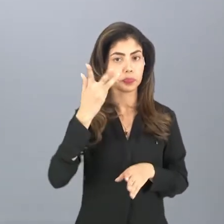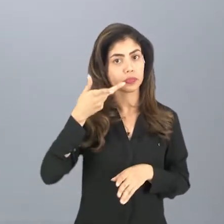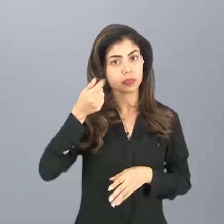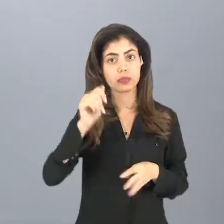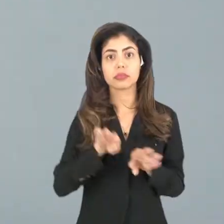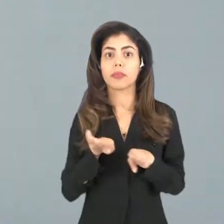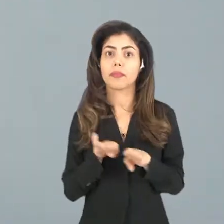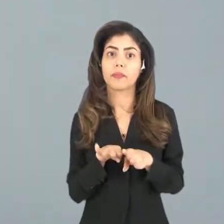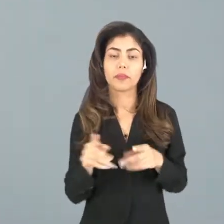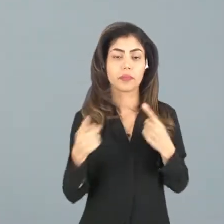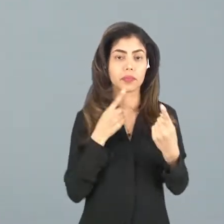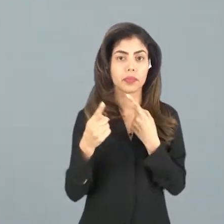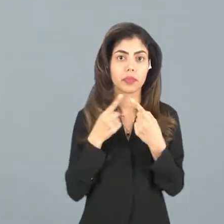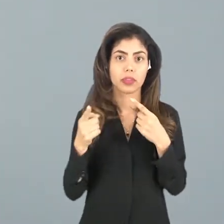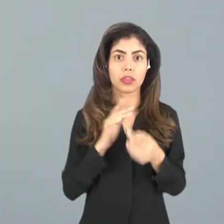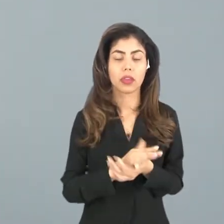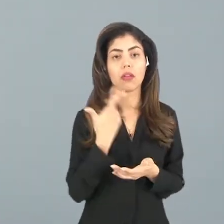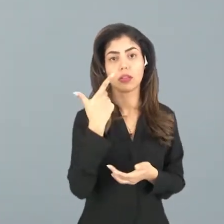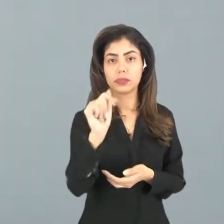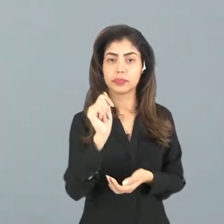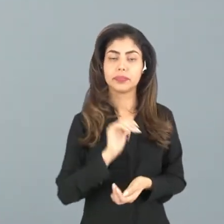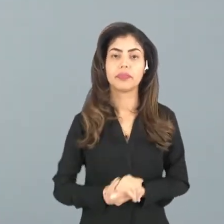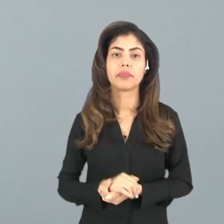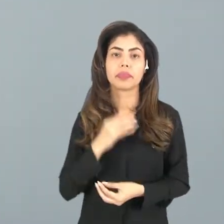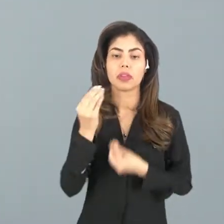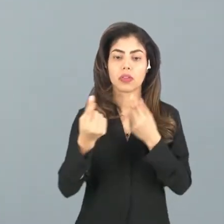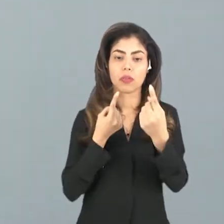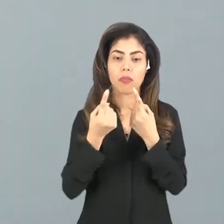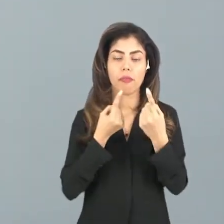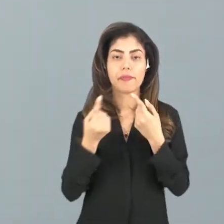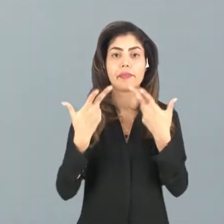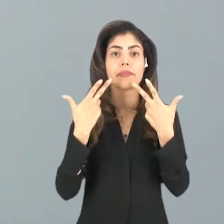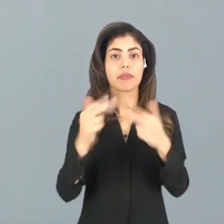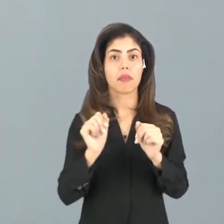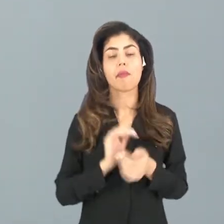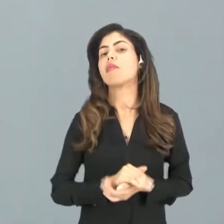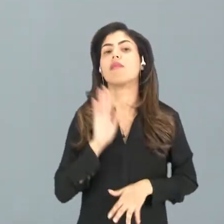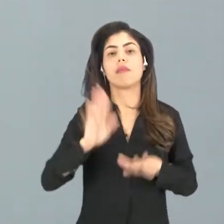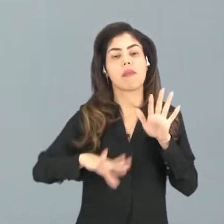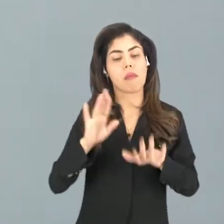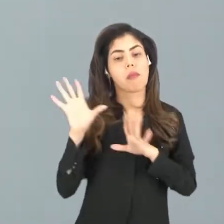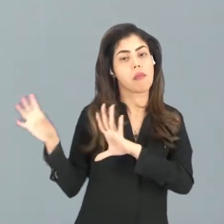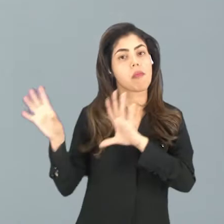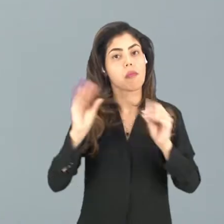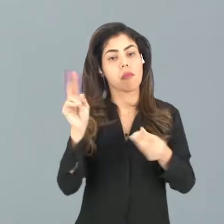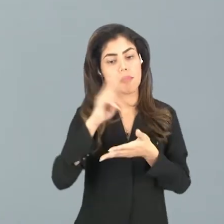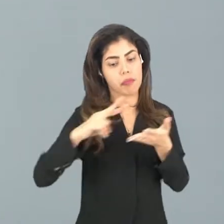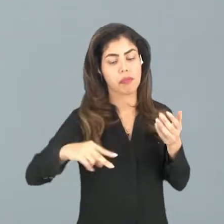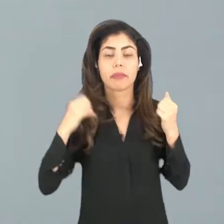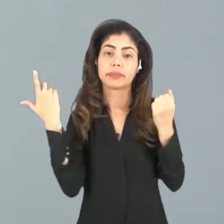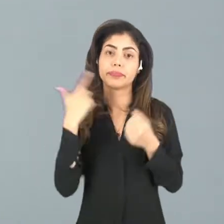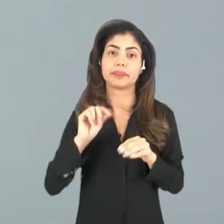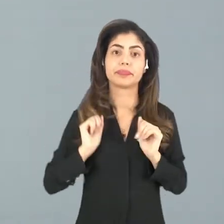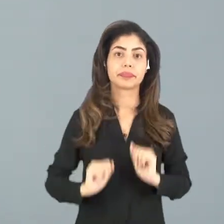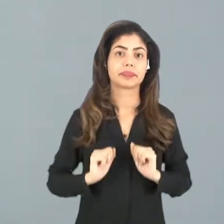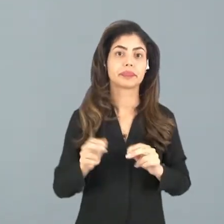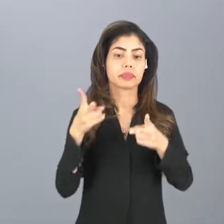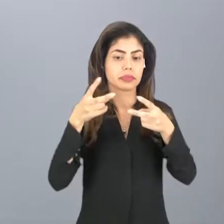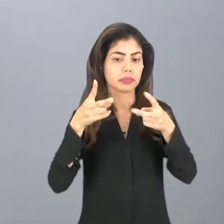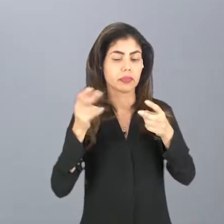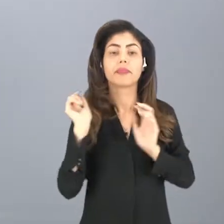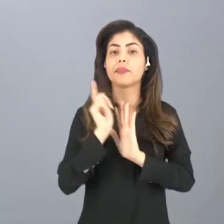relacionados à abordagem comunicativa de uma língua, certo? Para a comunicação de uma língua. Através da leitura, eu consigo, por exemplo, perceber